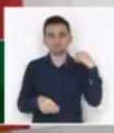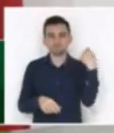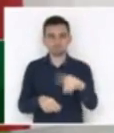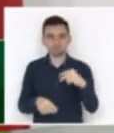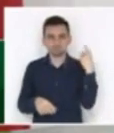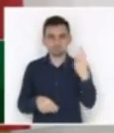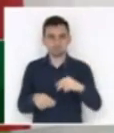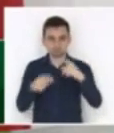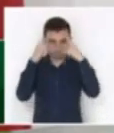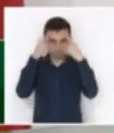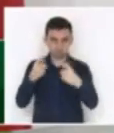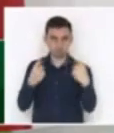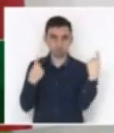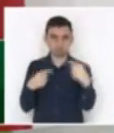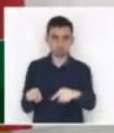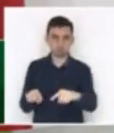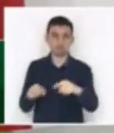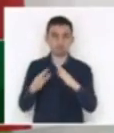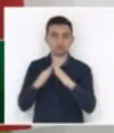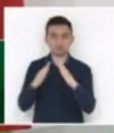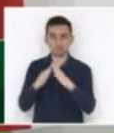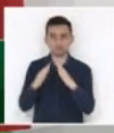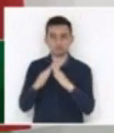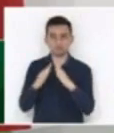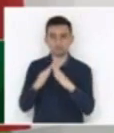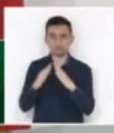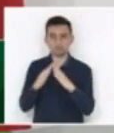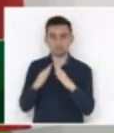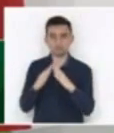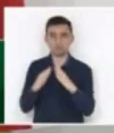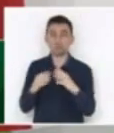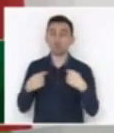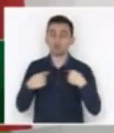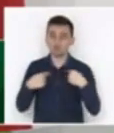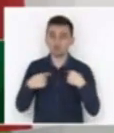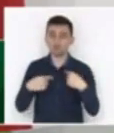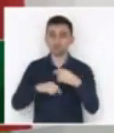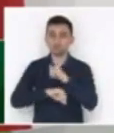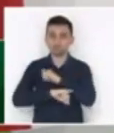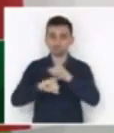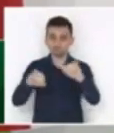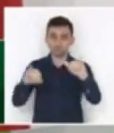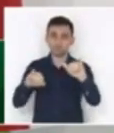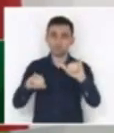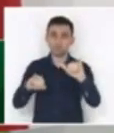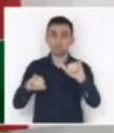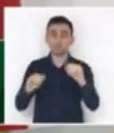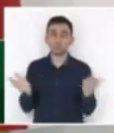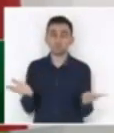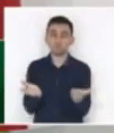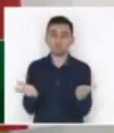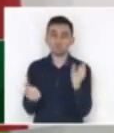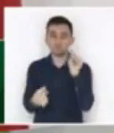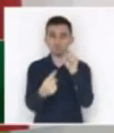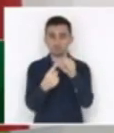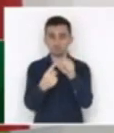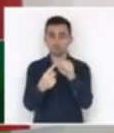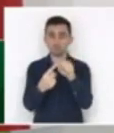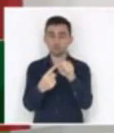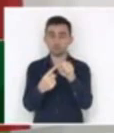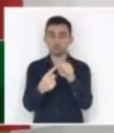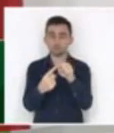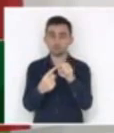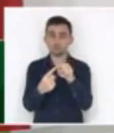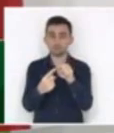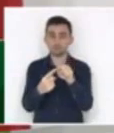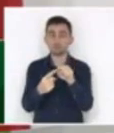Eu quero fazer um registro que a minha manifestação de hoje, ela tem como objetivo destacar a